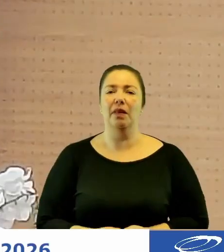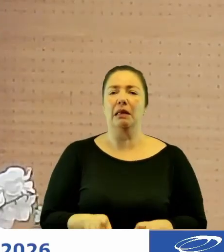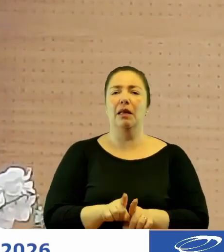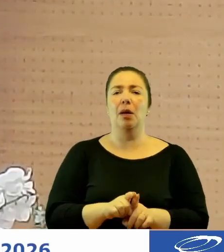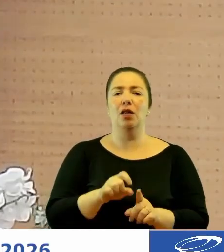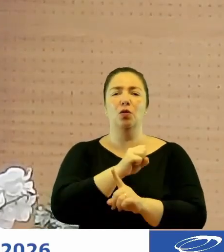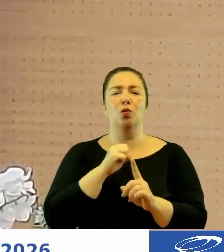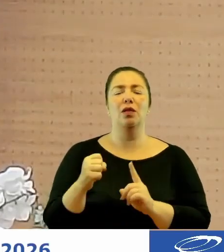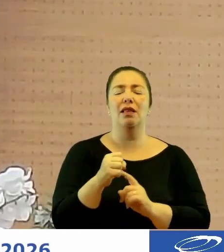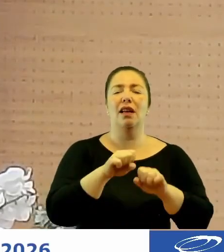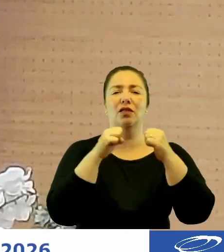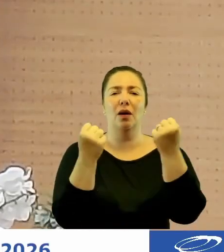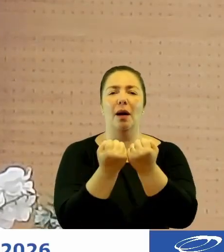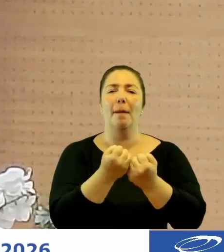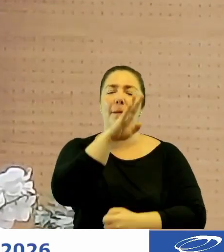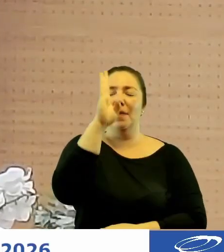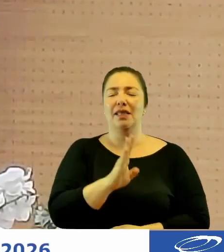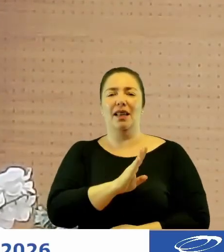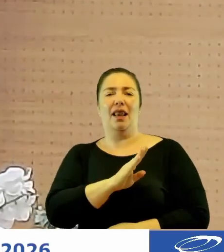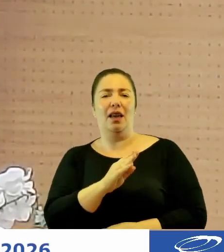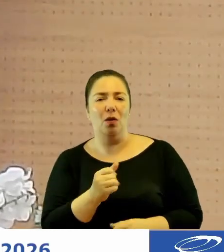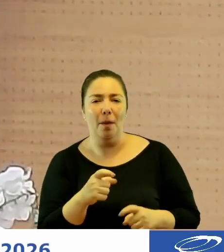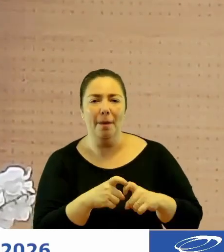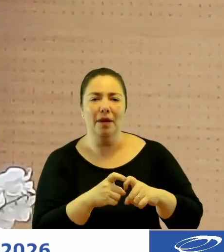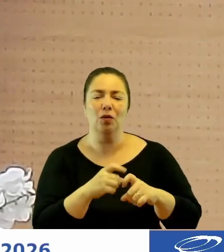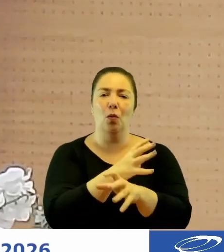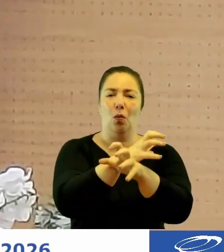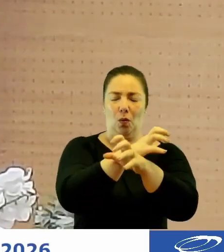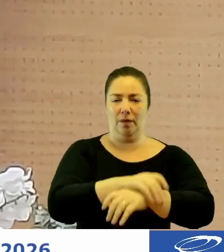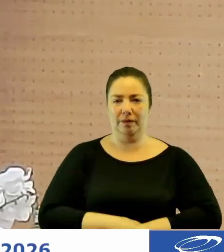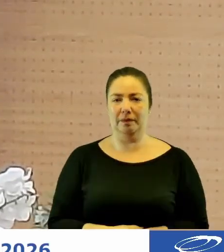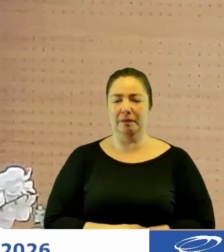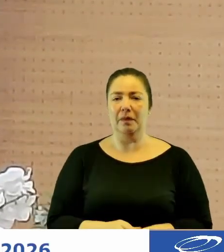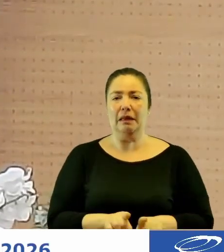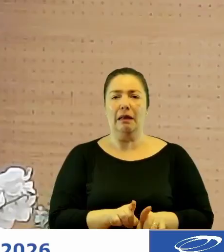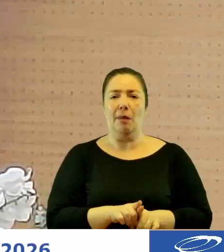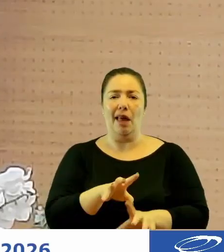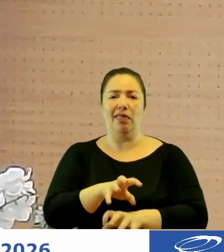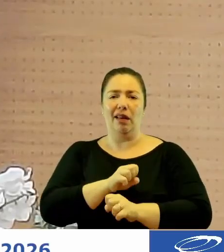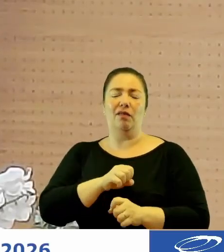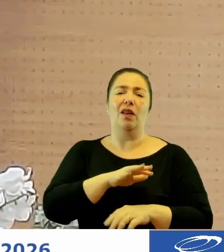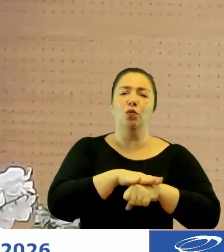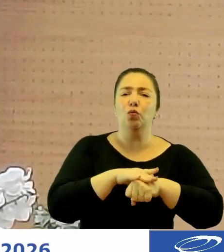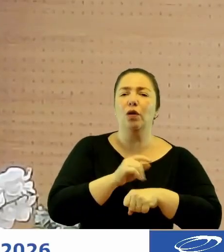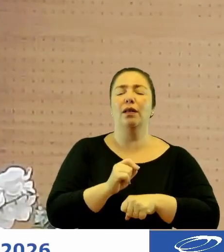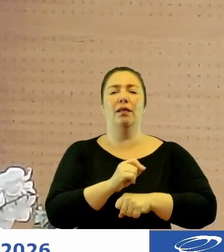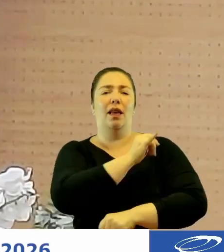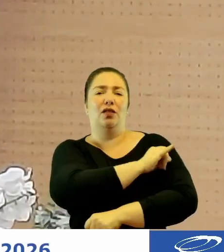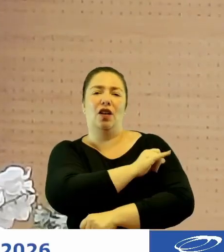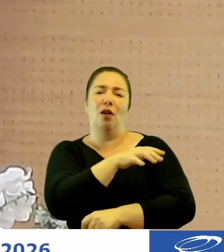e Traumatologia Regional Rio de Janeiro, SBOT-RJ, e da Sociedade de Infectologia do Estado do Rio de Janeiro, CIERJ, a quem